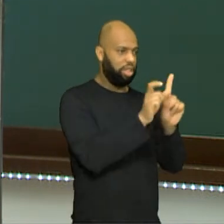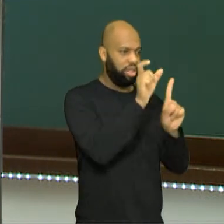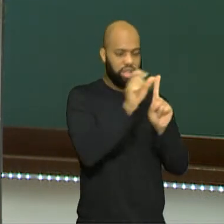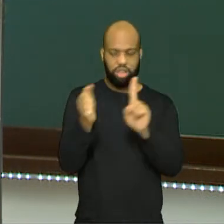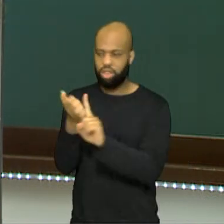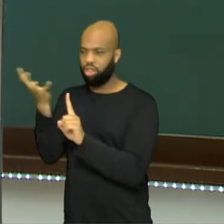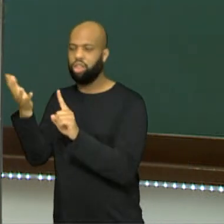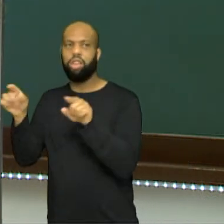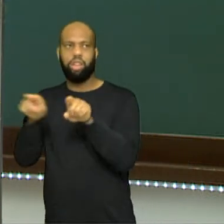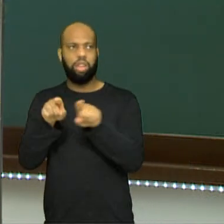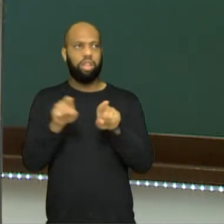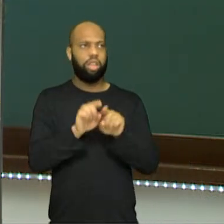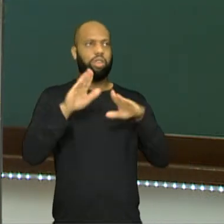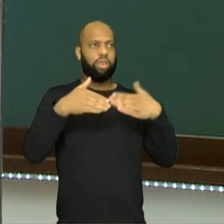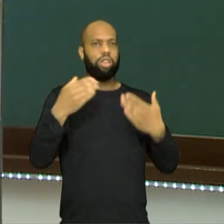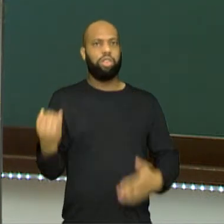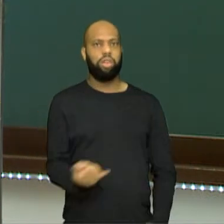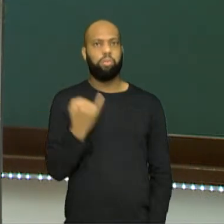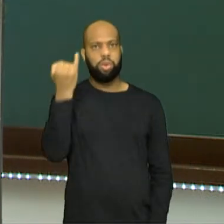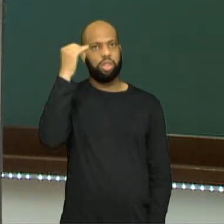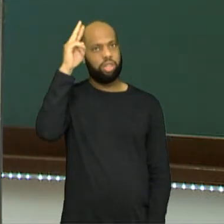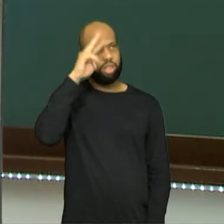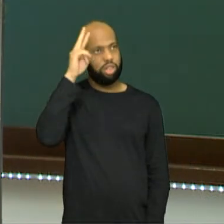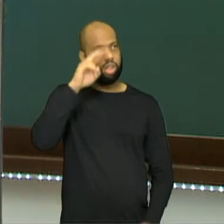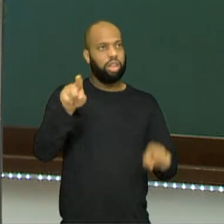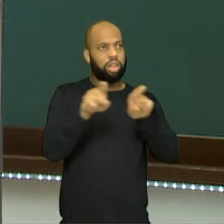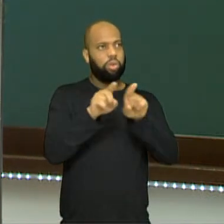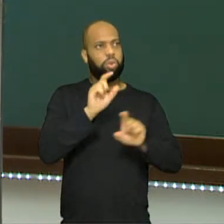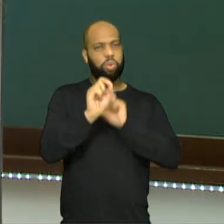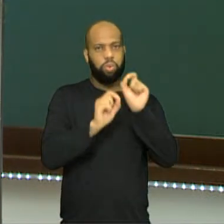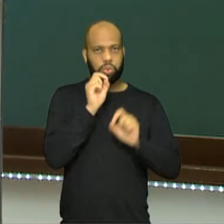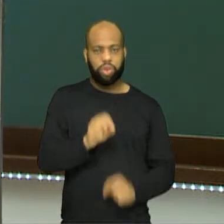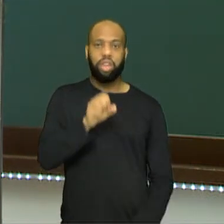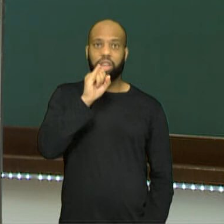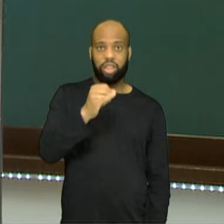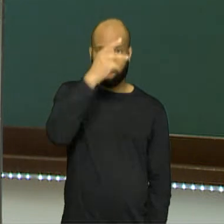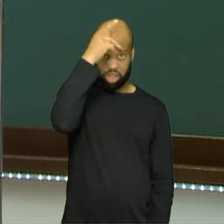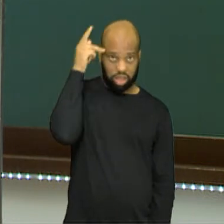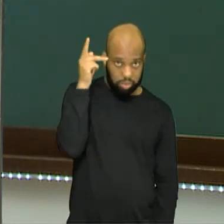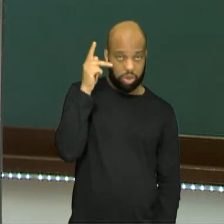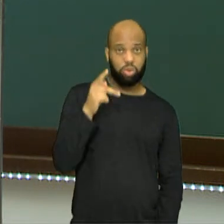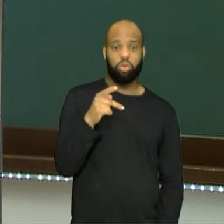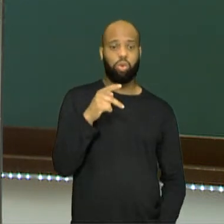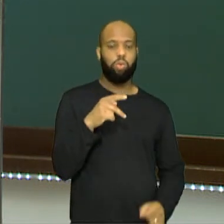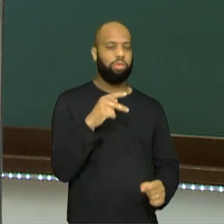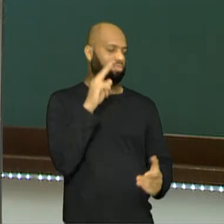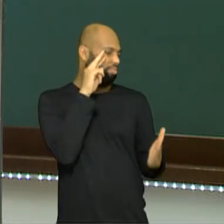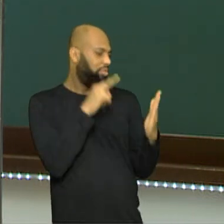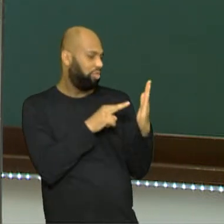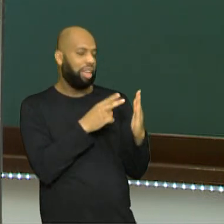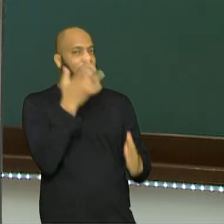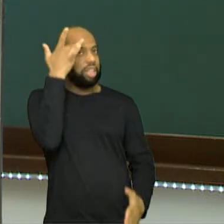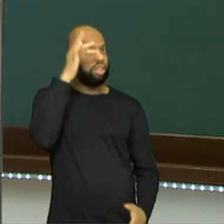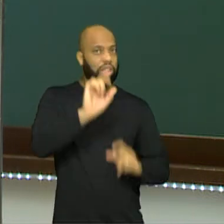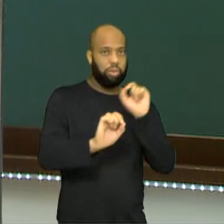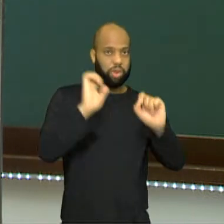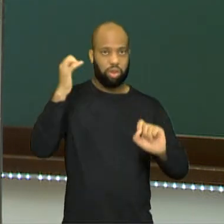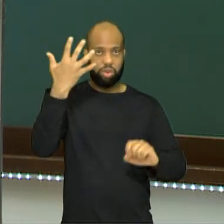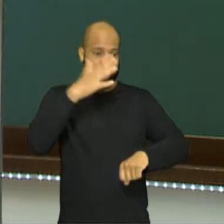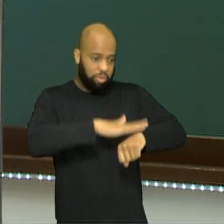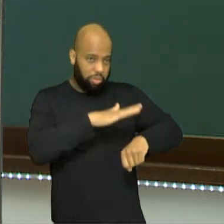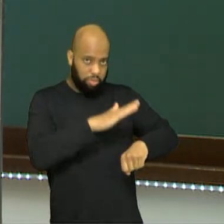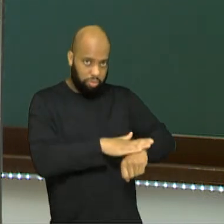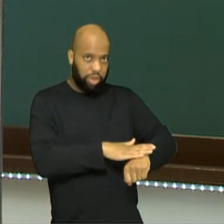verbal. É importante também de se lembrar que, se o leitor não tiver um conhecimento do que está acontecendo